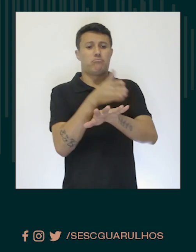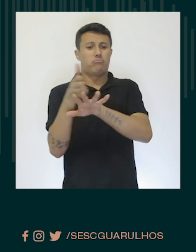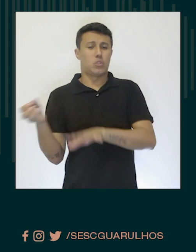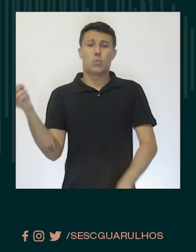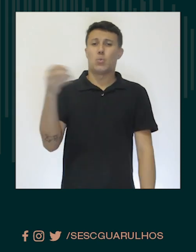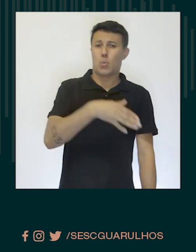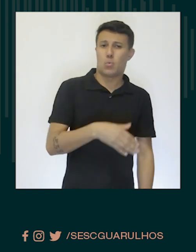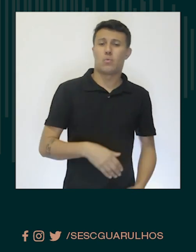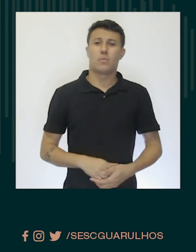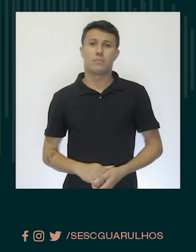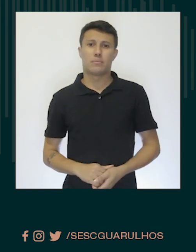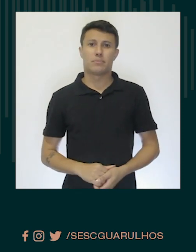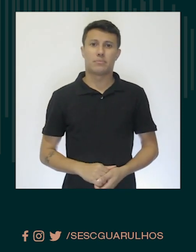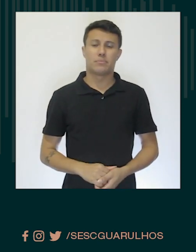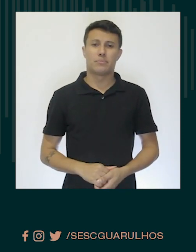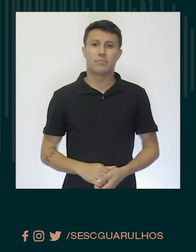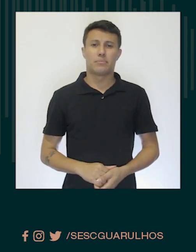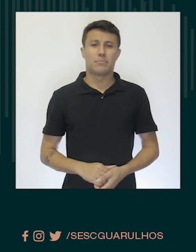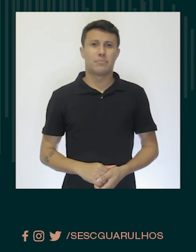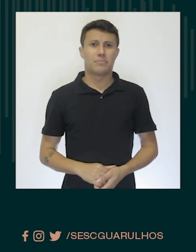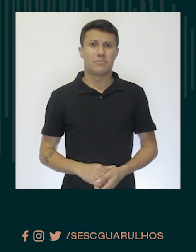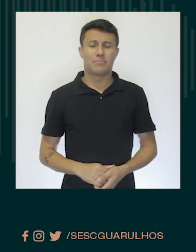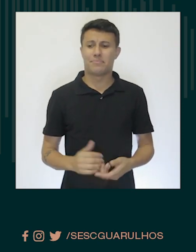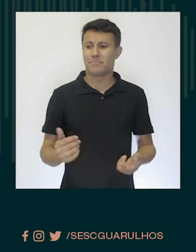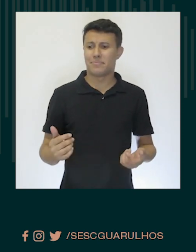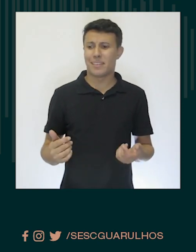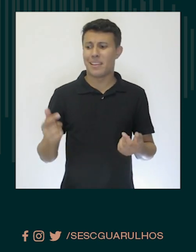é muito treto que a gente está vivendo. Muita gente está morrendo, né?